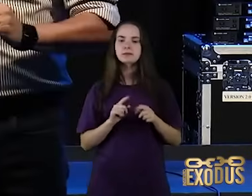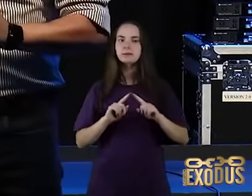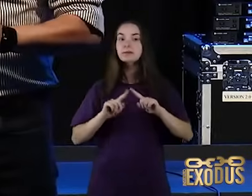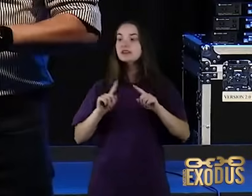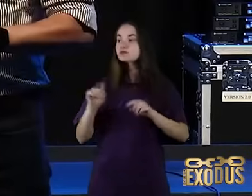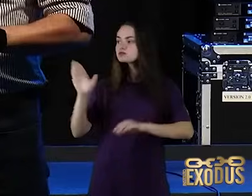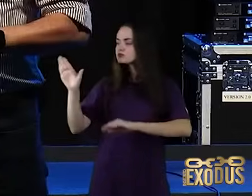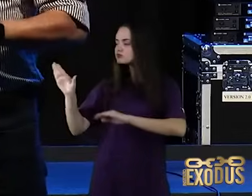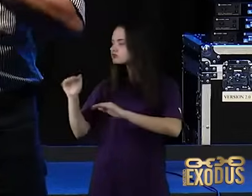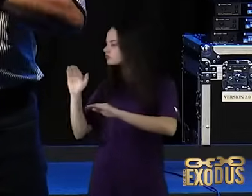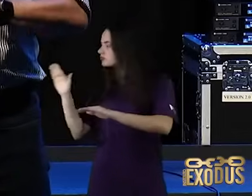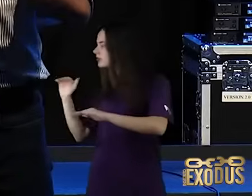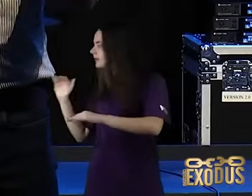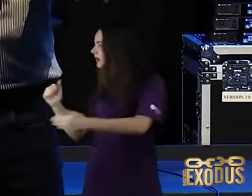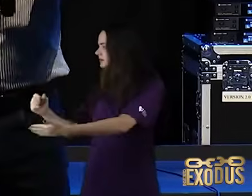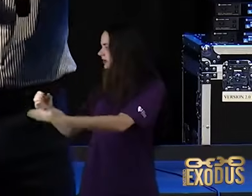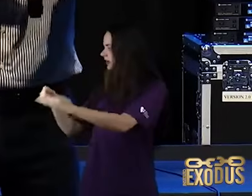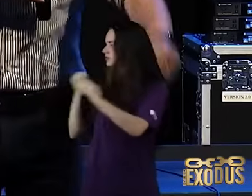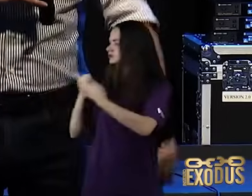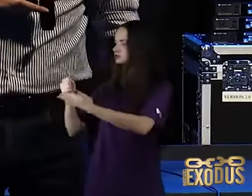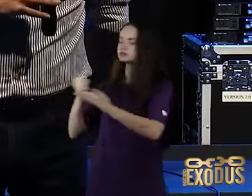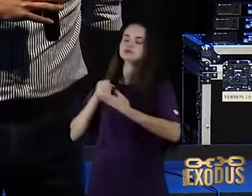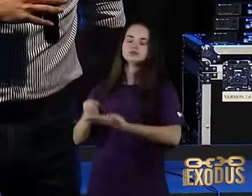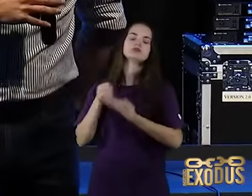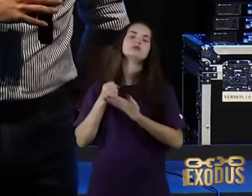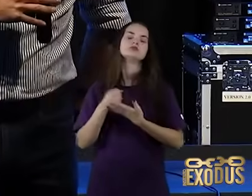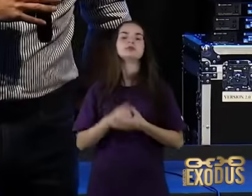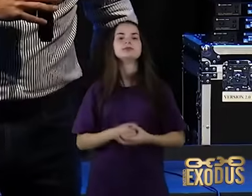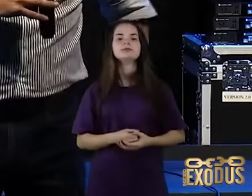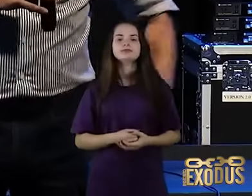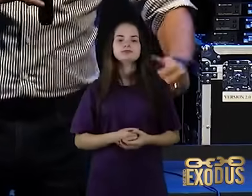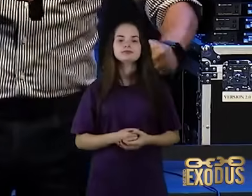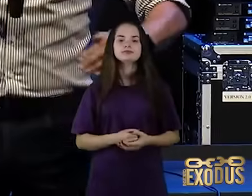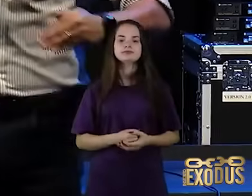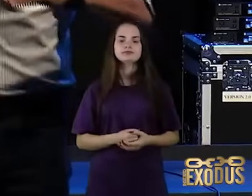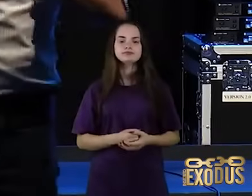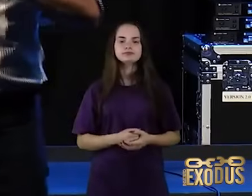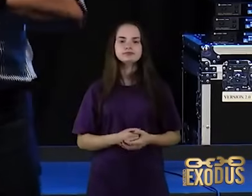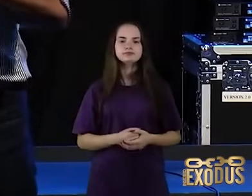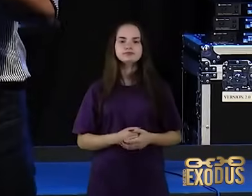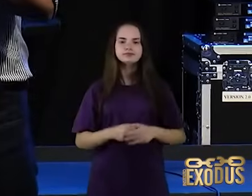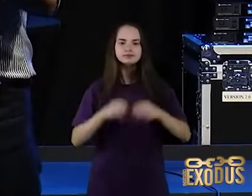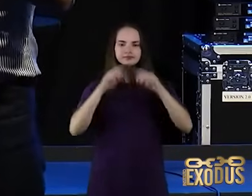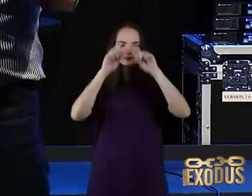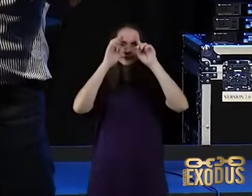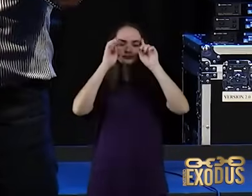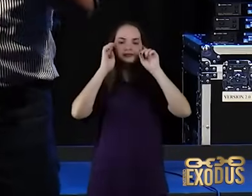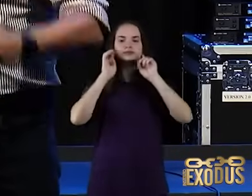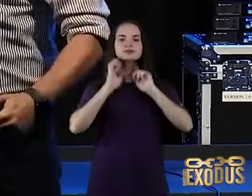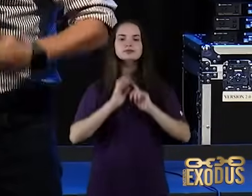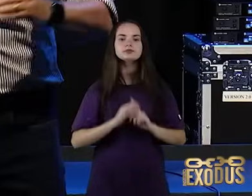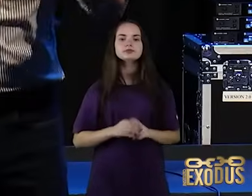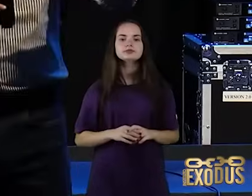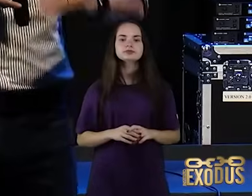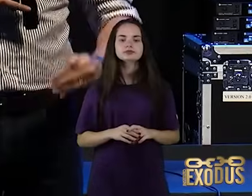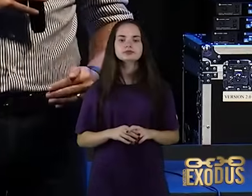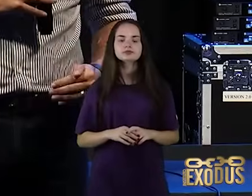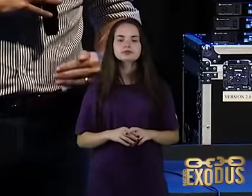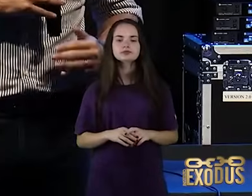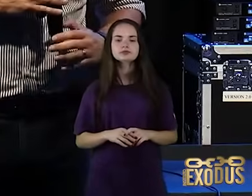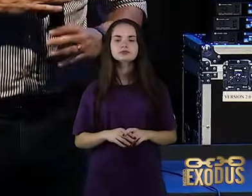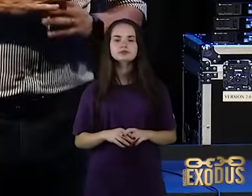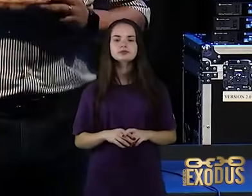a fazer para onde nós estamos indo gente vocês querem que eu entregue para vocês aqui o que aqui